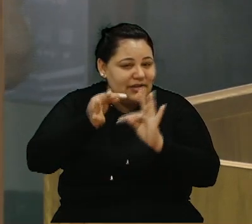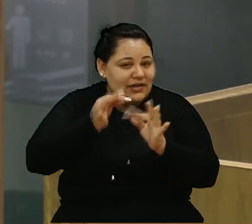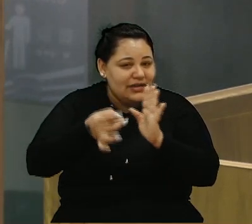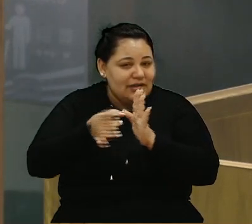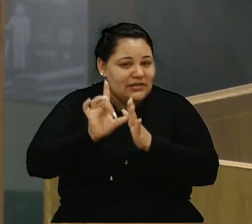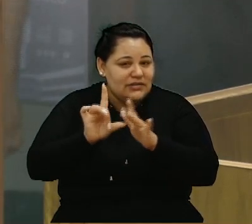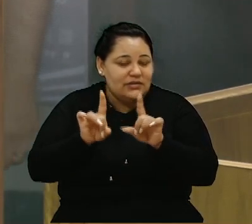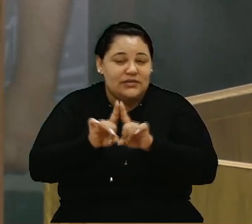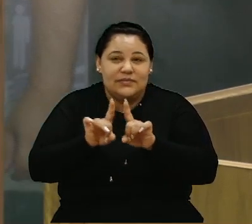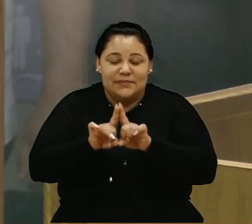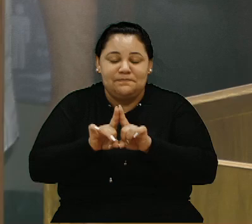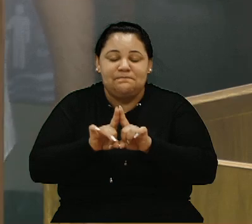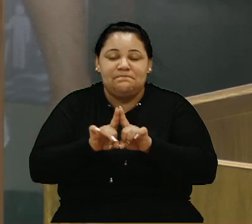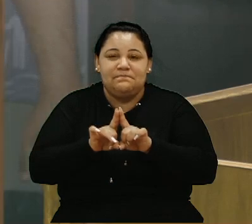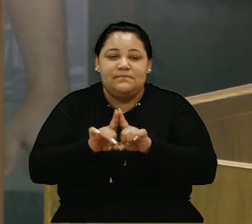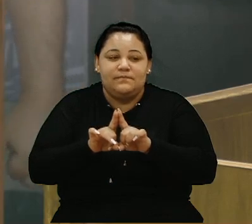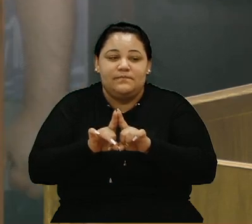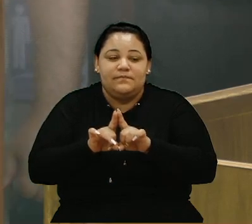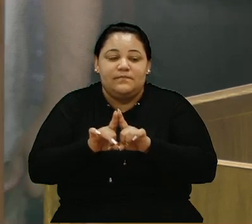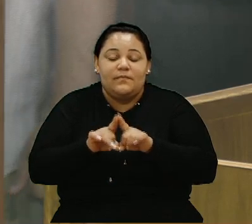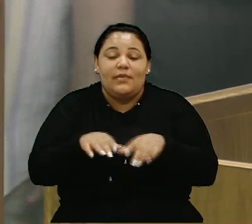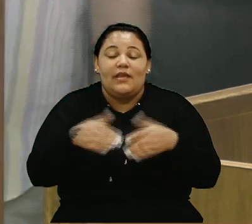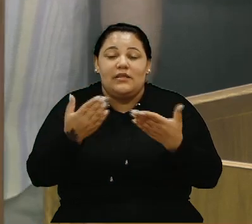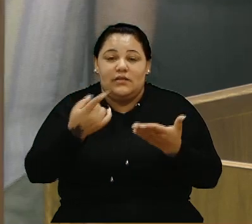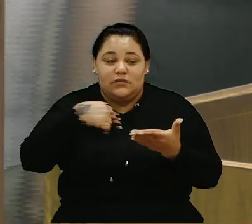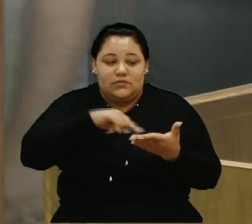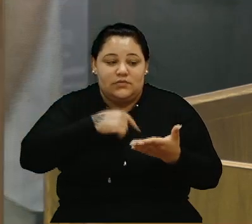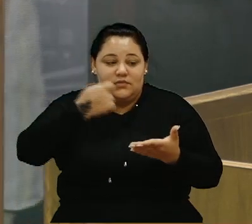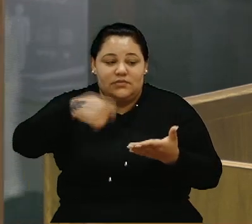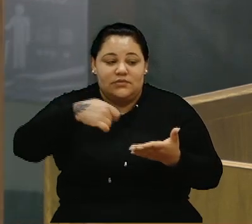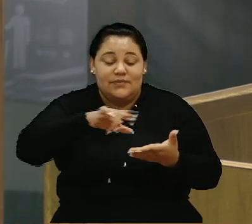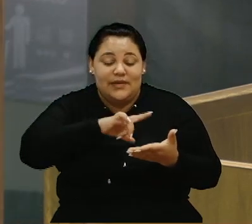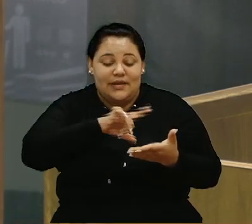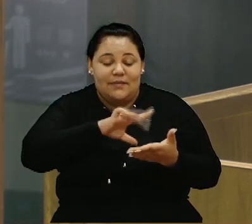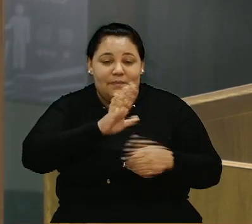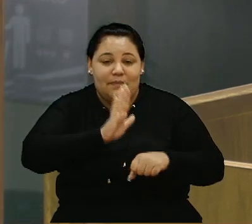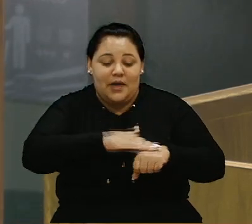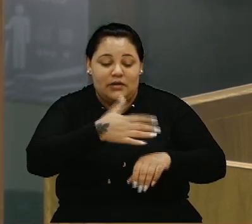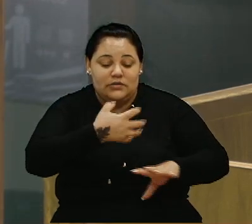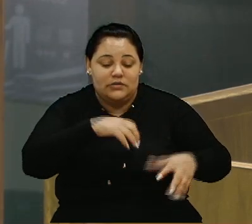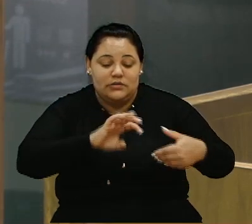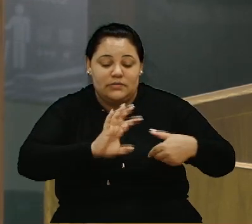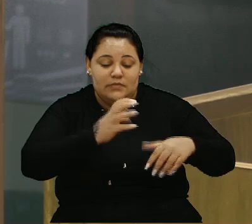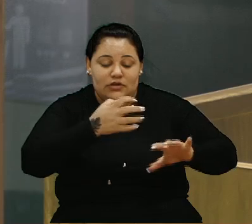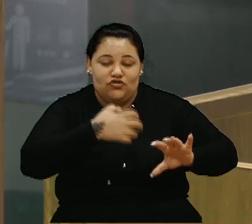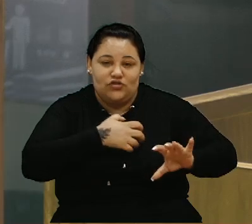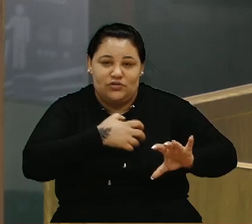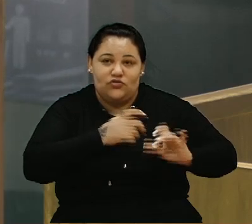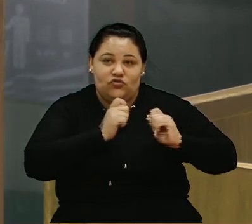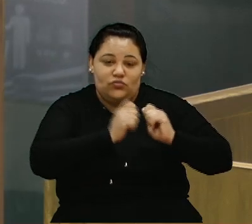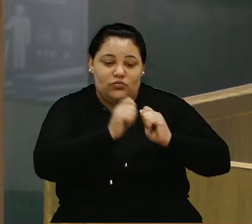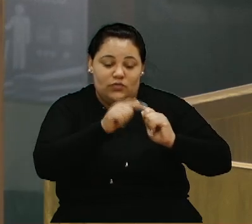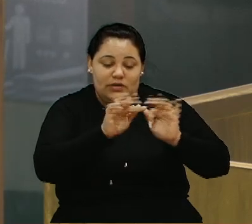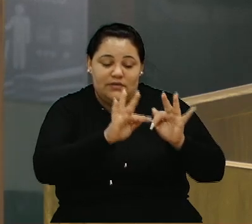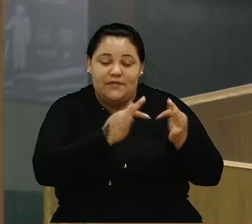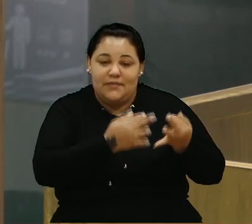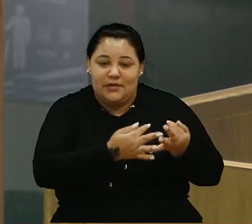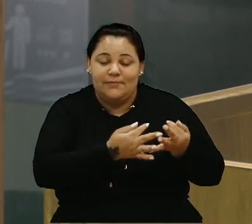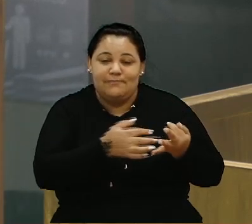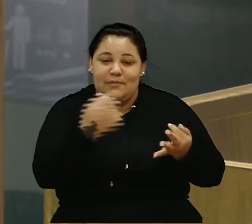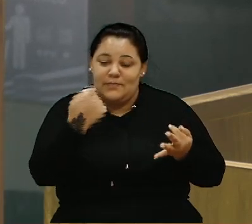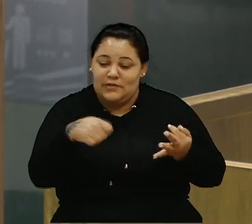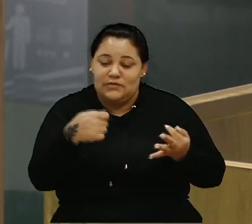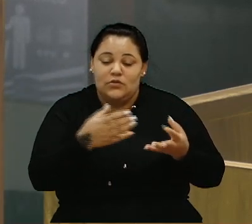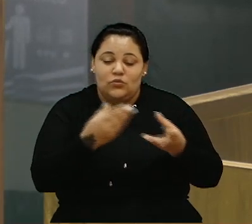com qualquer um. Então, aqui nós temos que ter empatia e compaixão com essa família, que está precisando